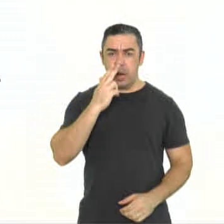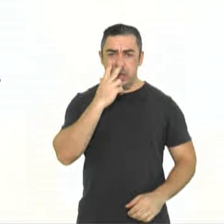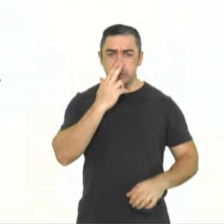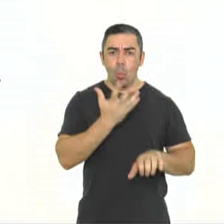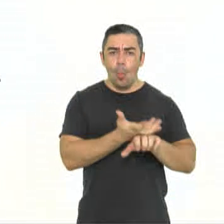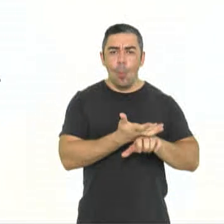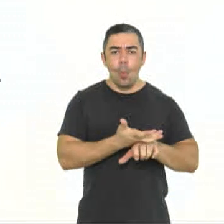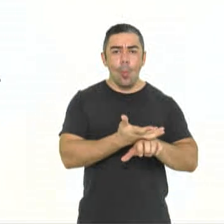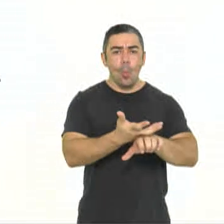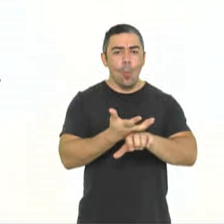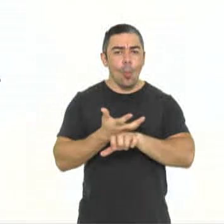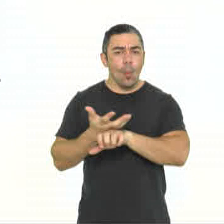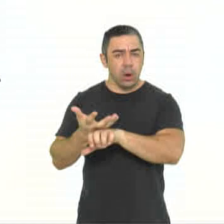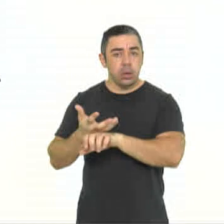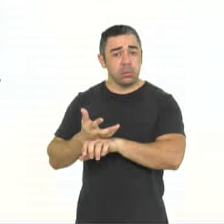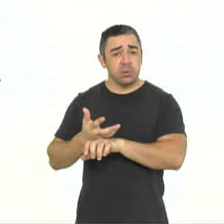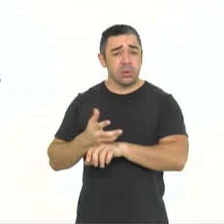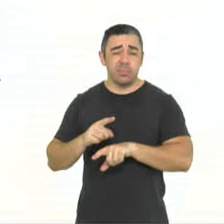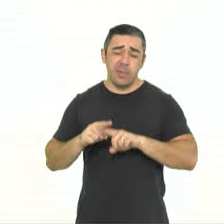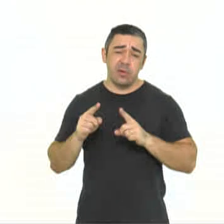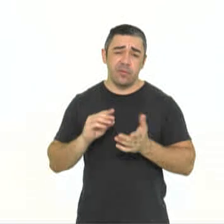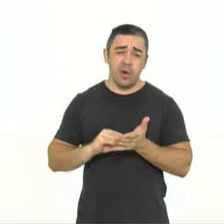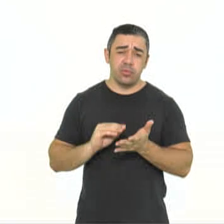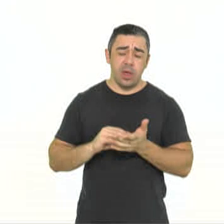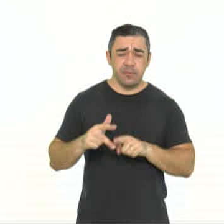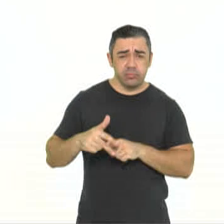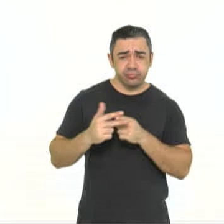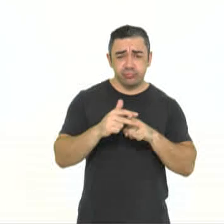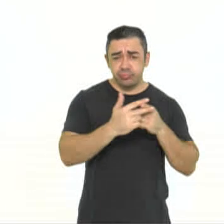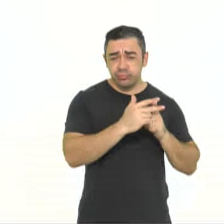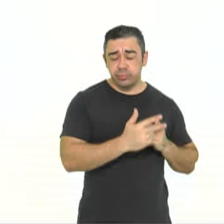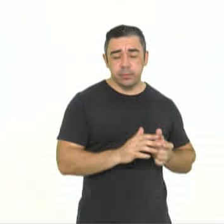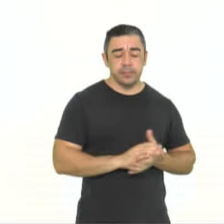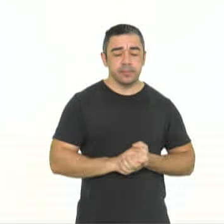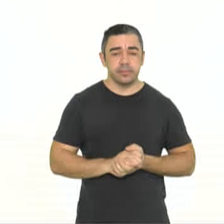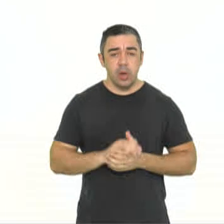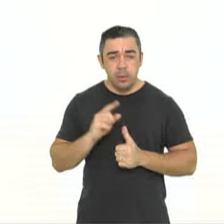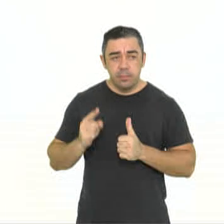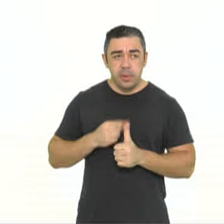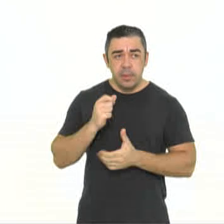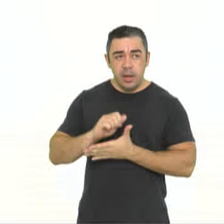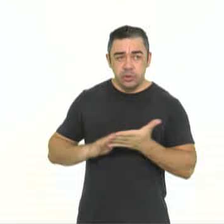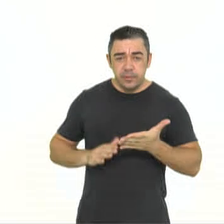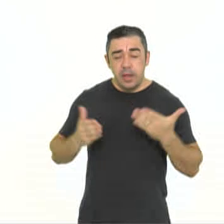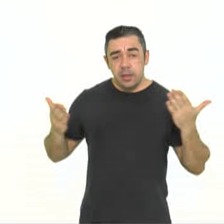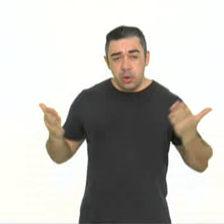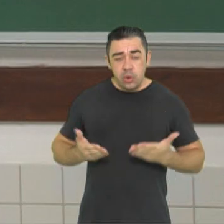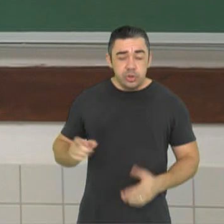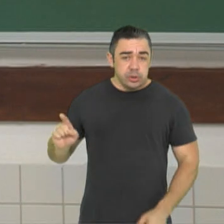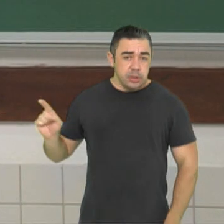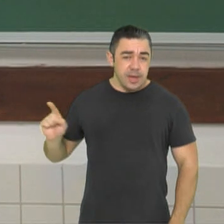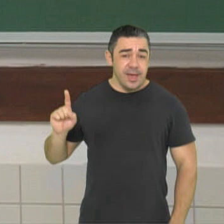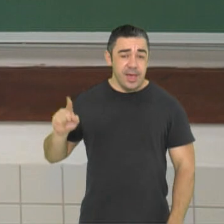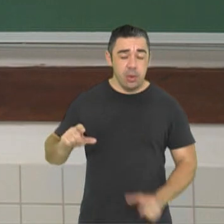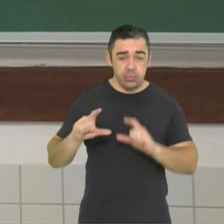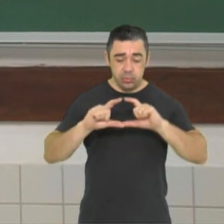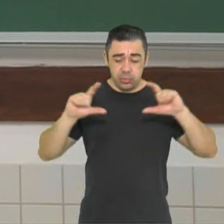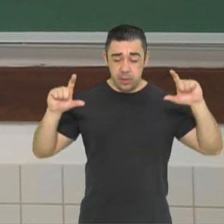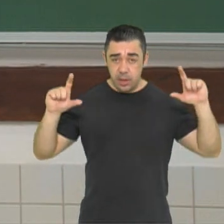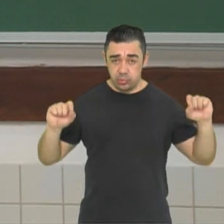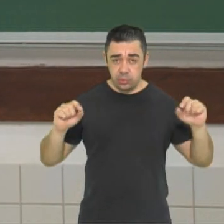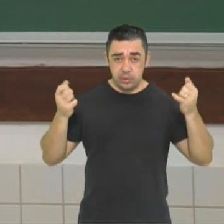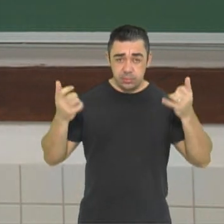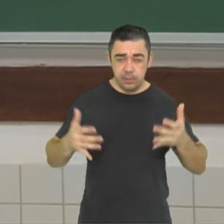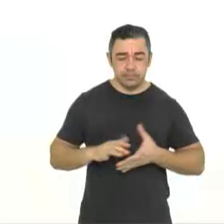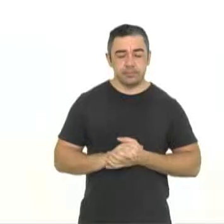deserta. Estava maltratada. Nosso primeiro exercício é sobre um trecho. E o trecho